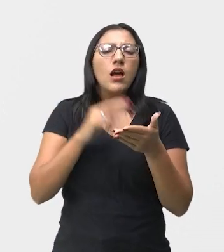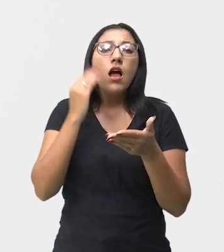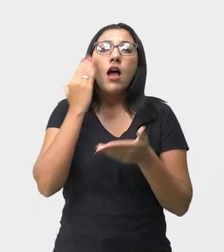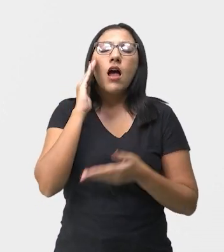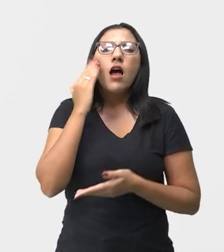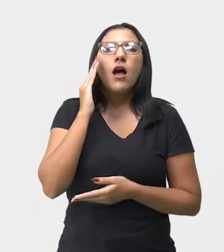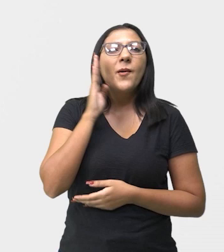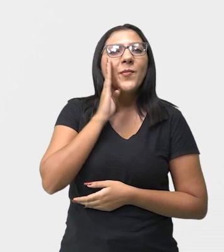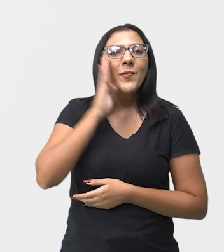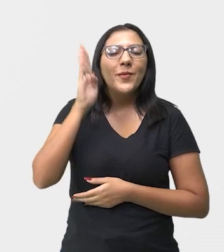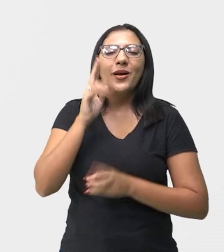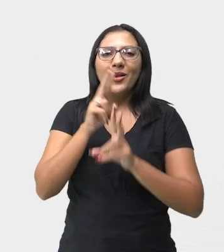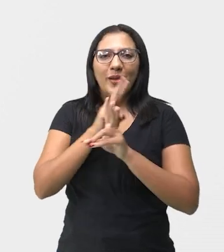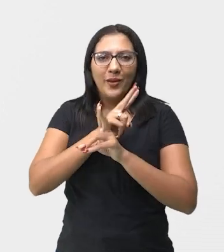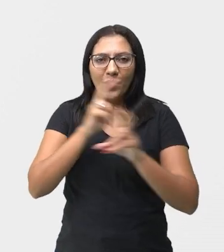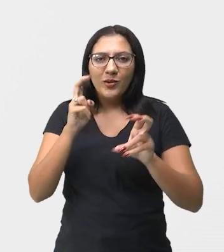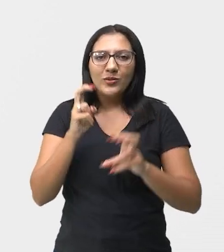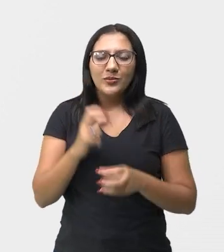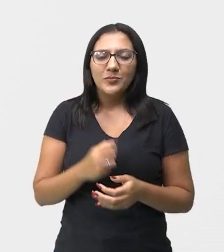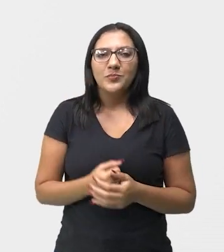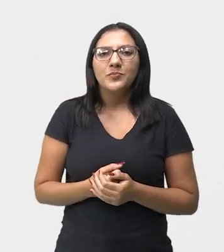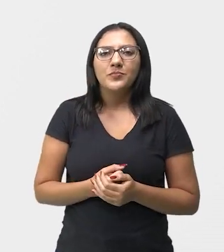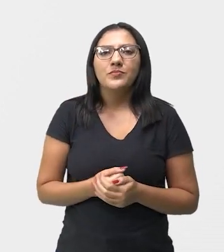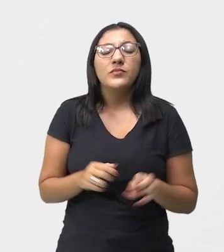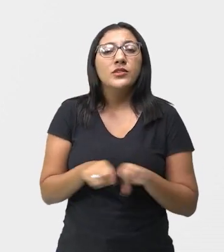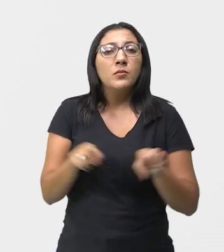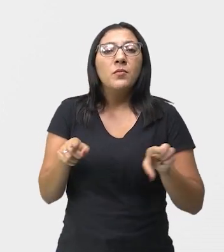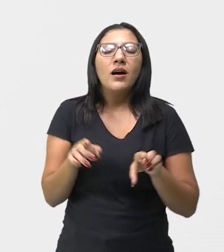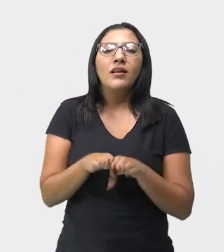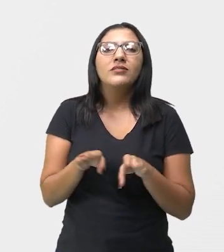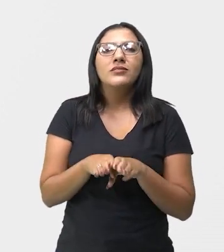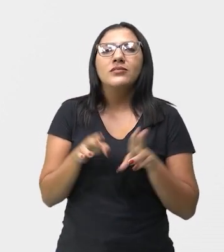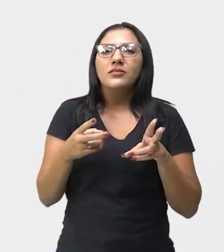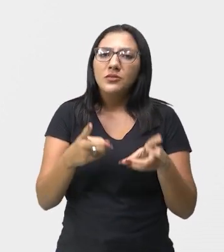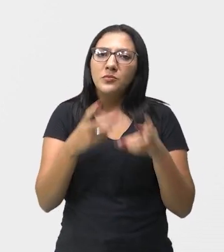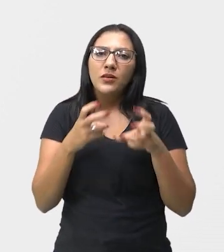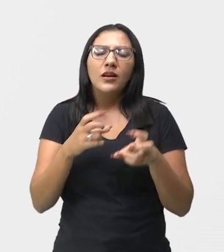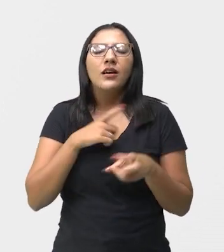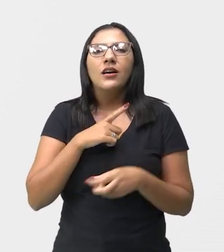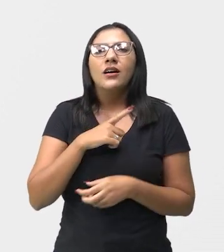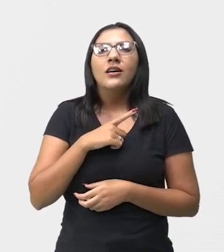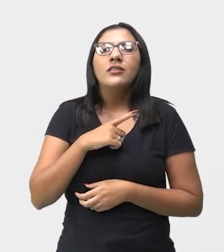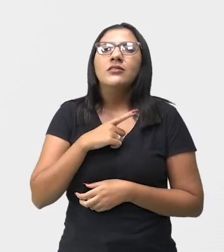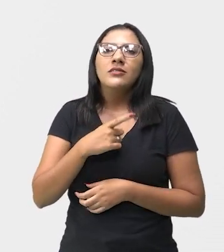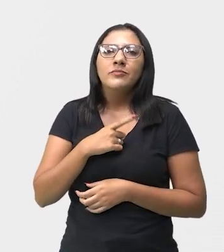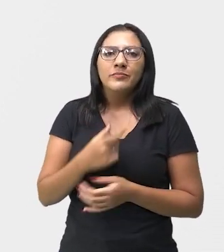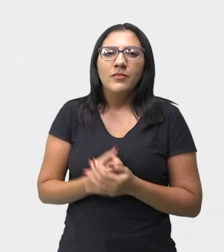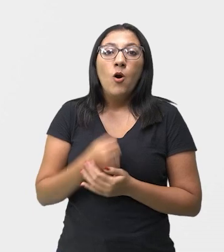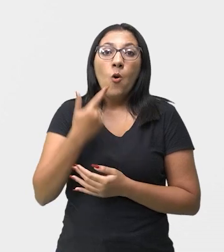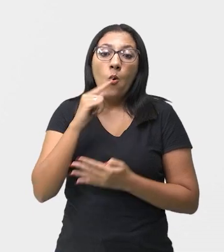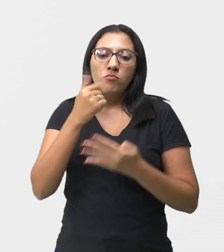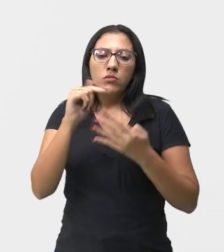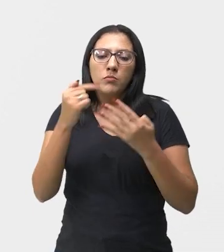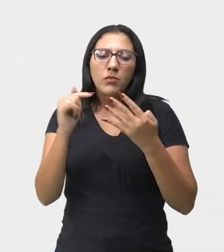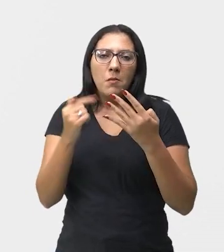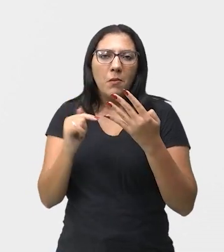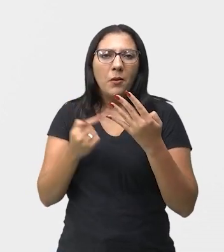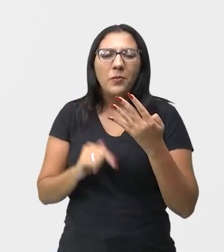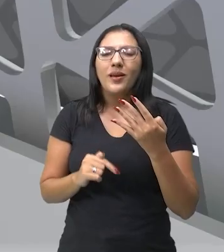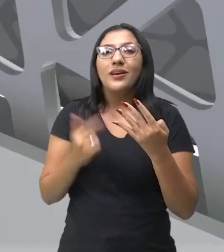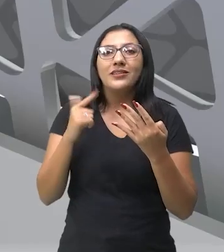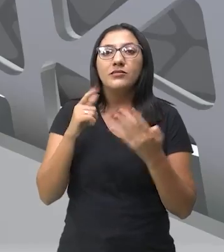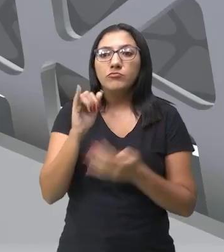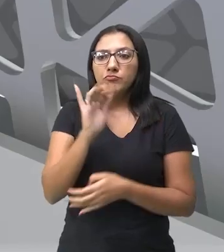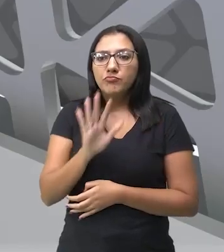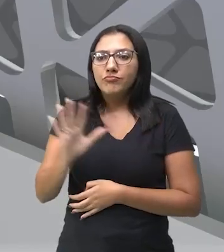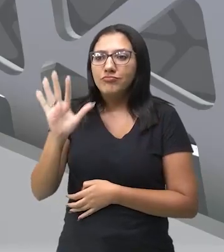não verbais vão se combinar com a informação para que a gente possa realmente entender do que se trata e chamar isso daí